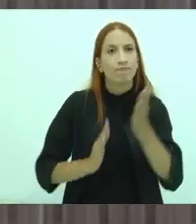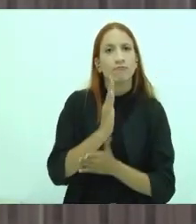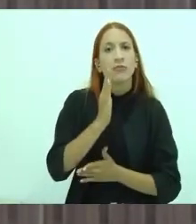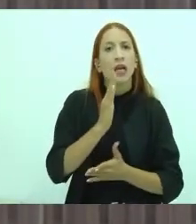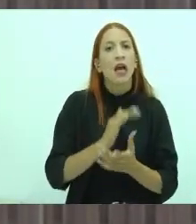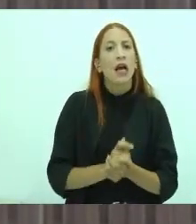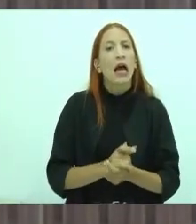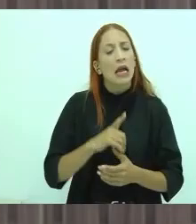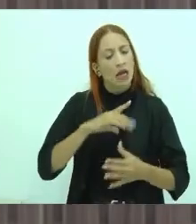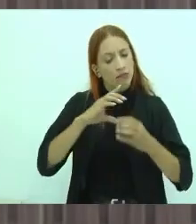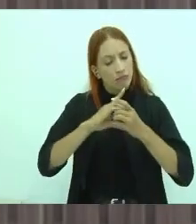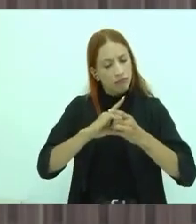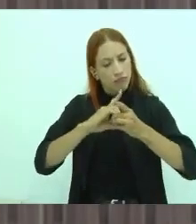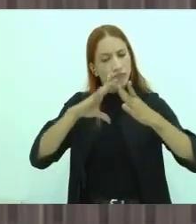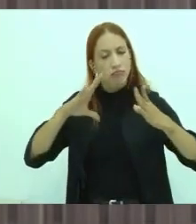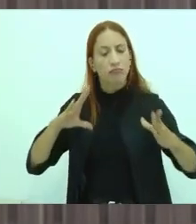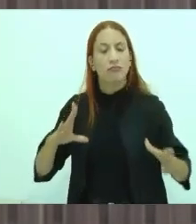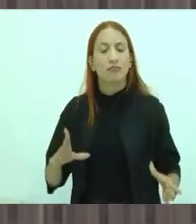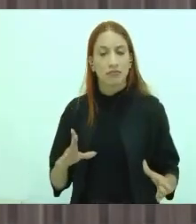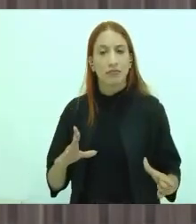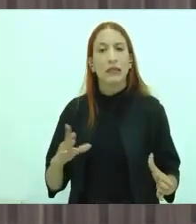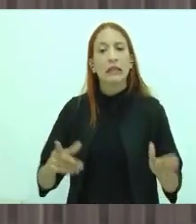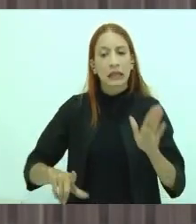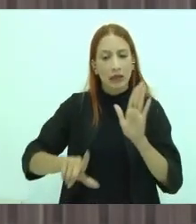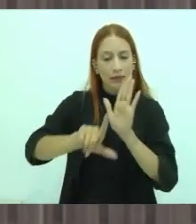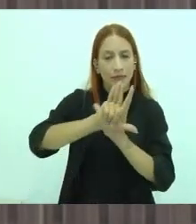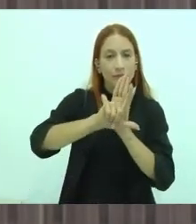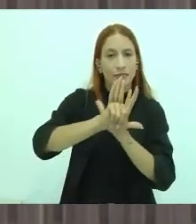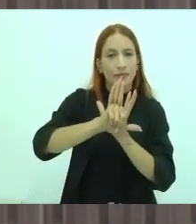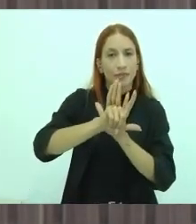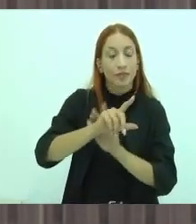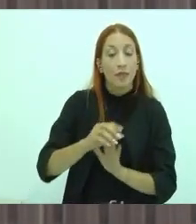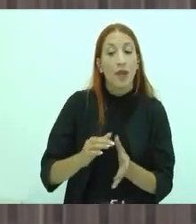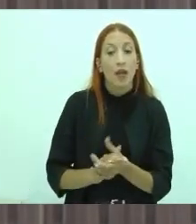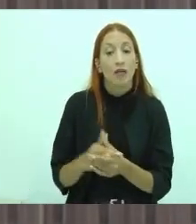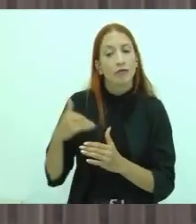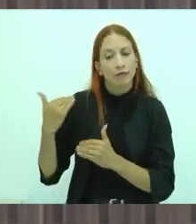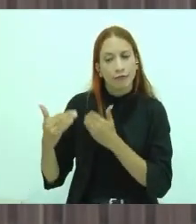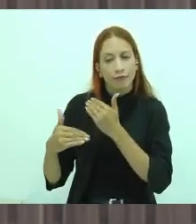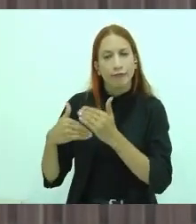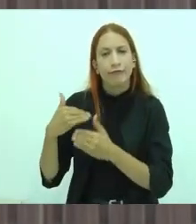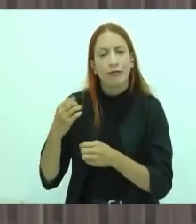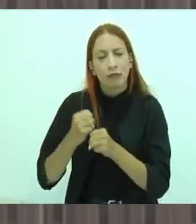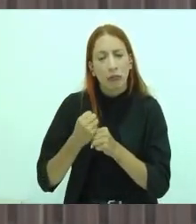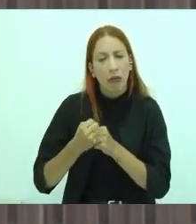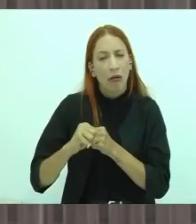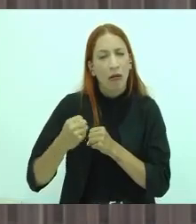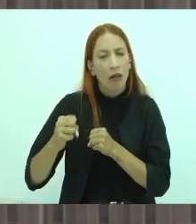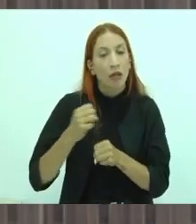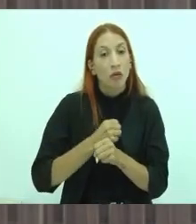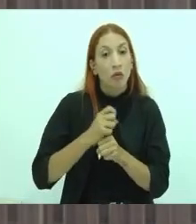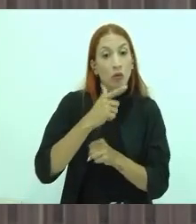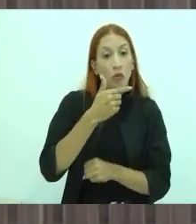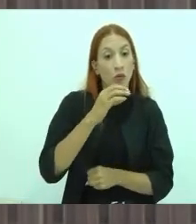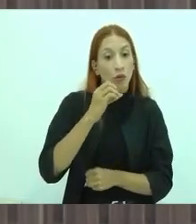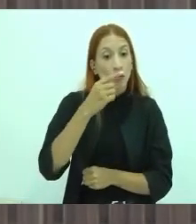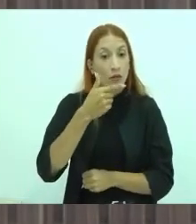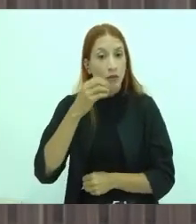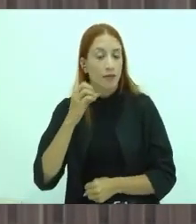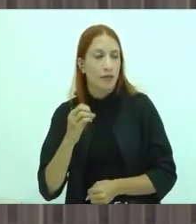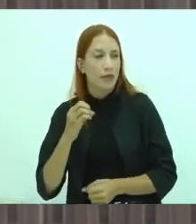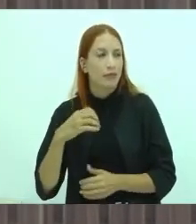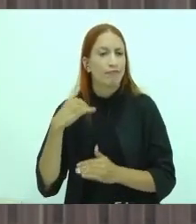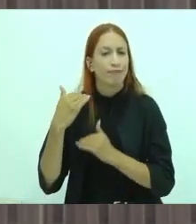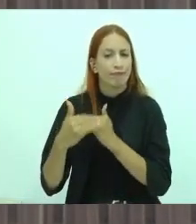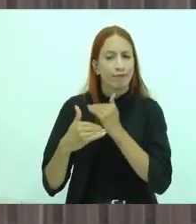democracia e acreditamos na lei fori um processo longo extenso desde 2020 que estamos nesse